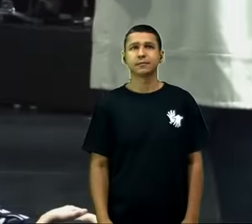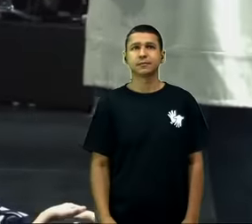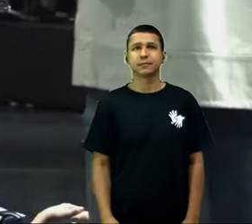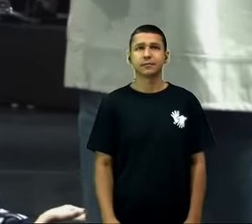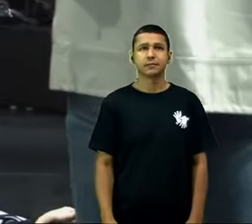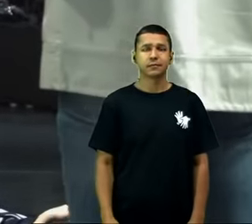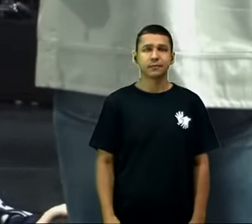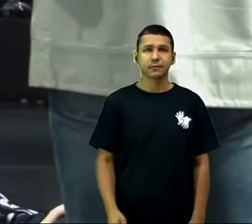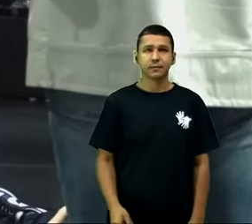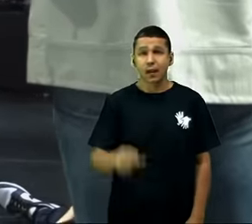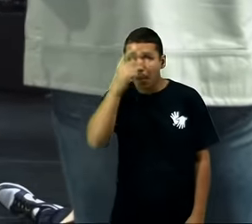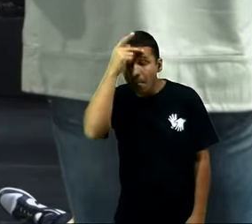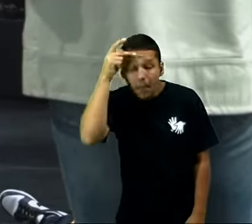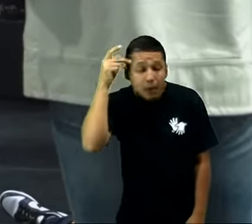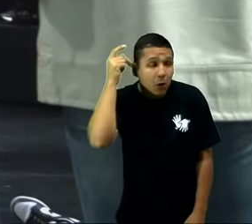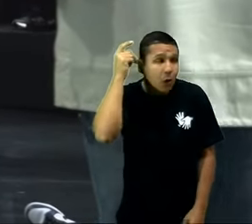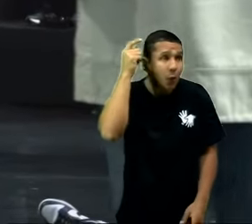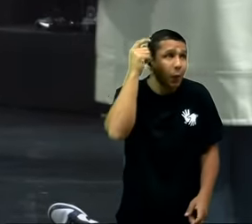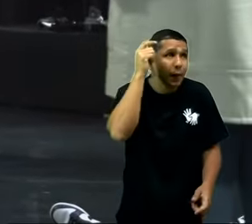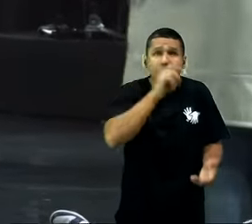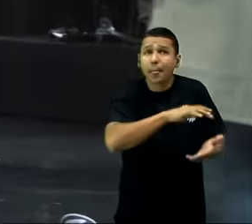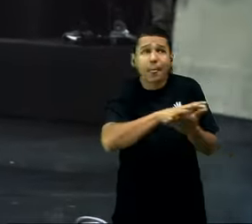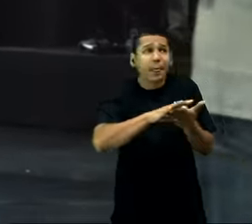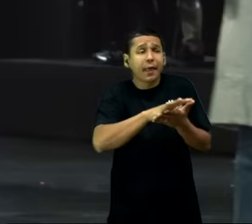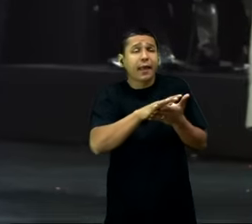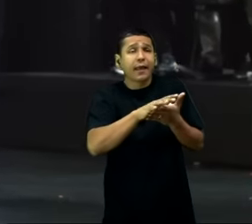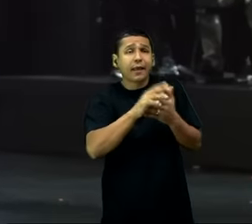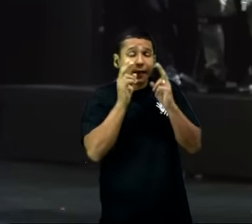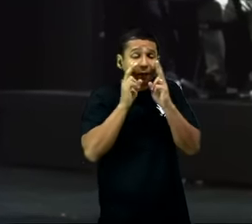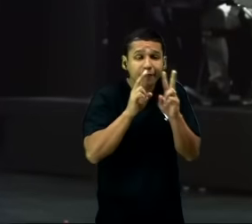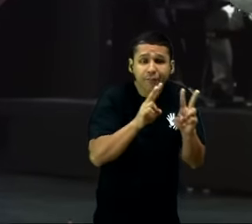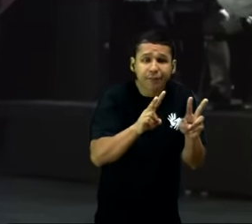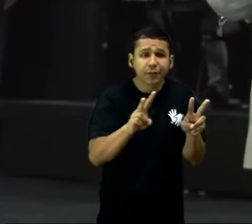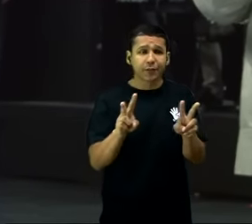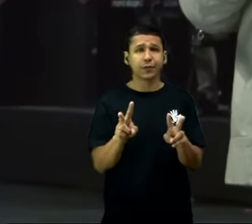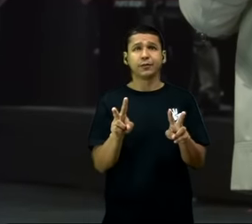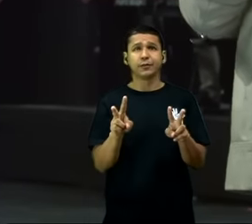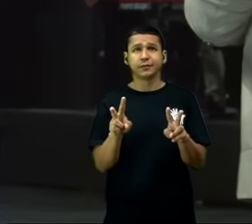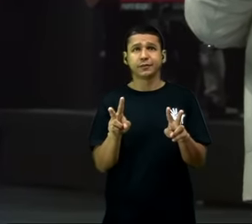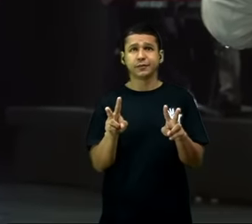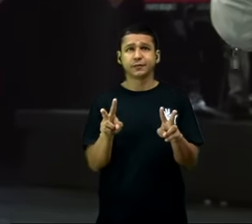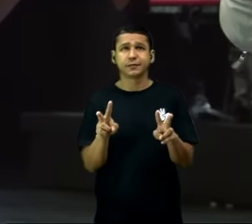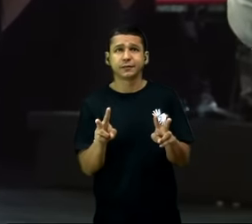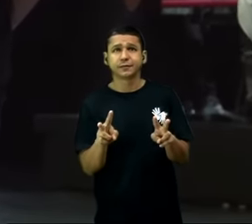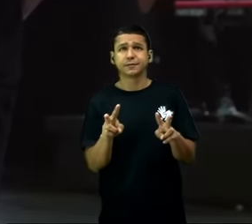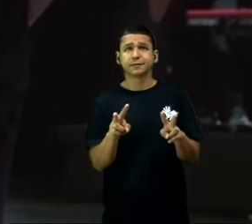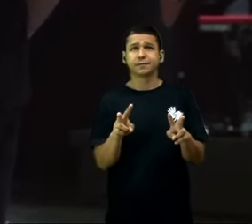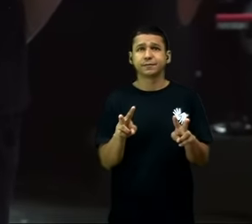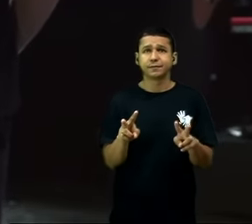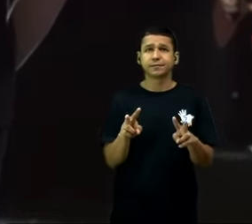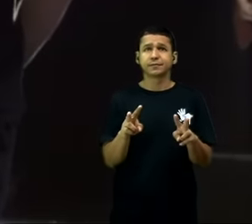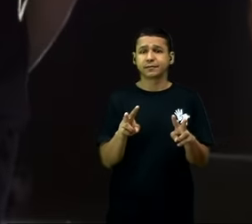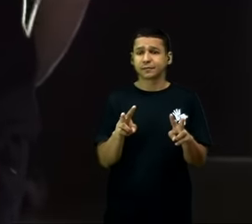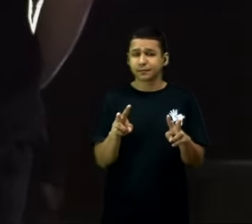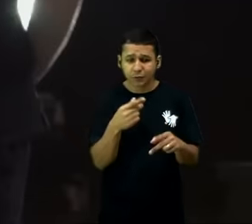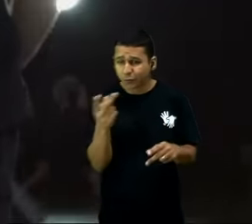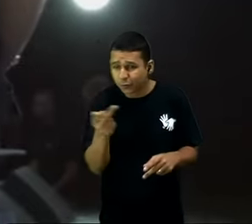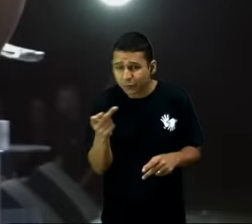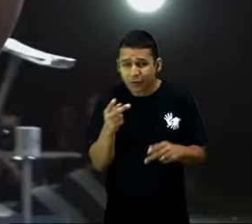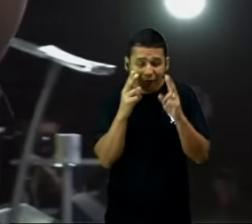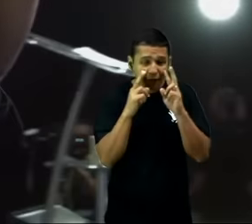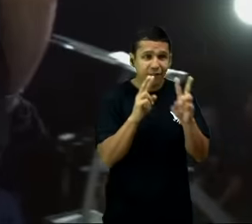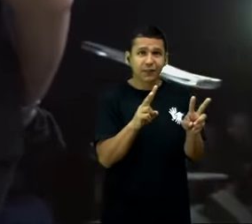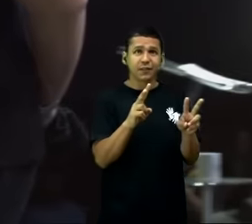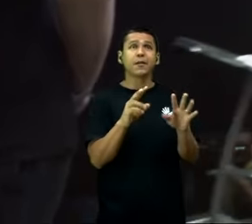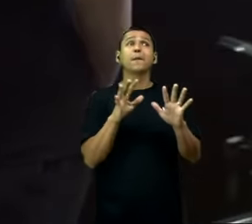viu, nem Abraão, olha isso, Cizi, nem Abraão e nem Isaac viram, mas a